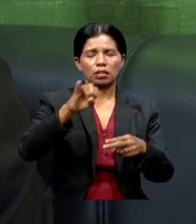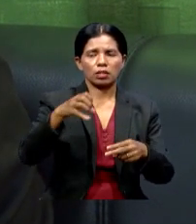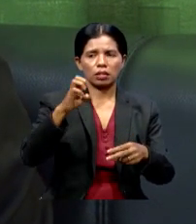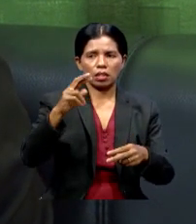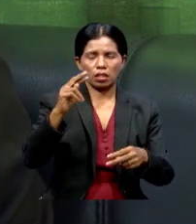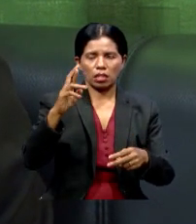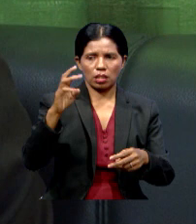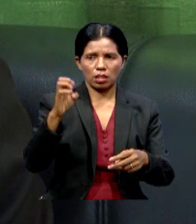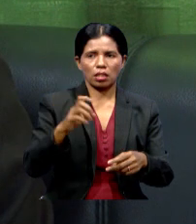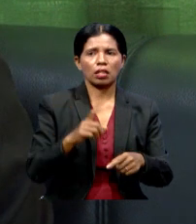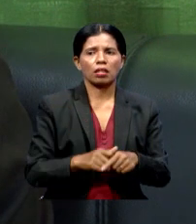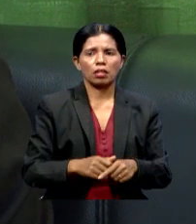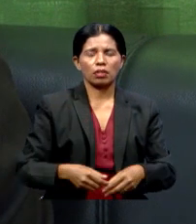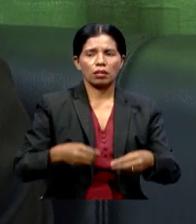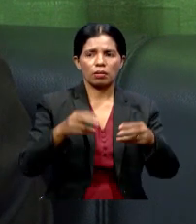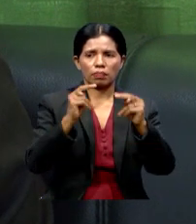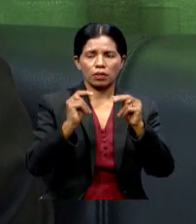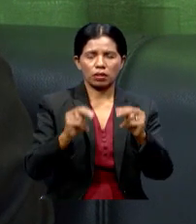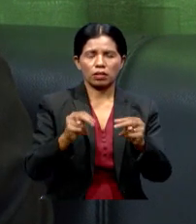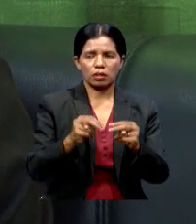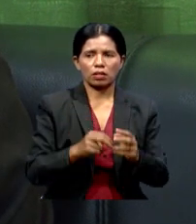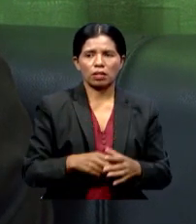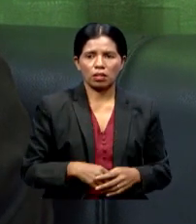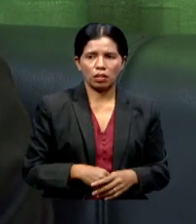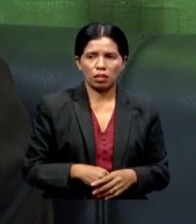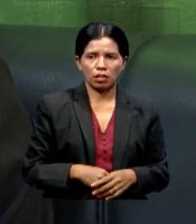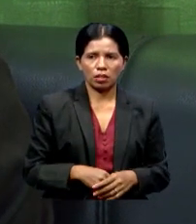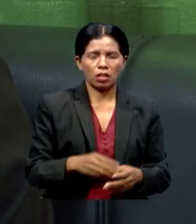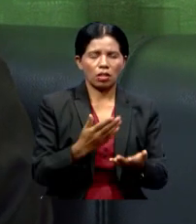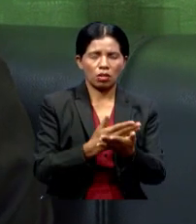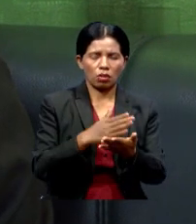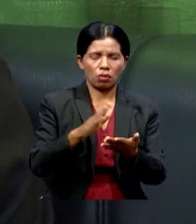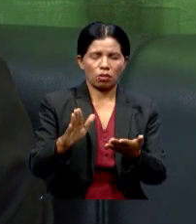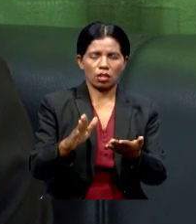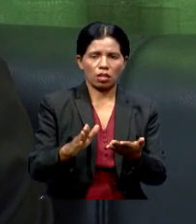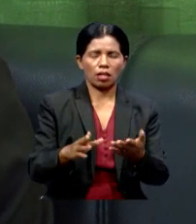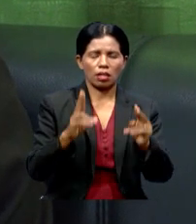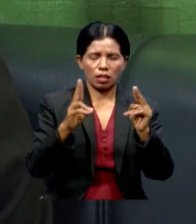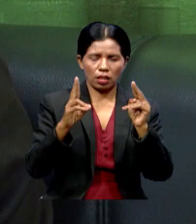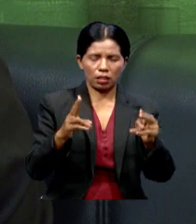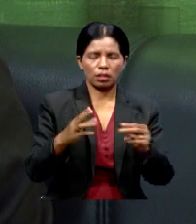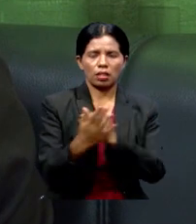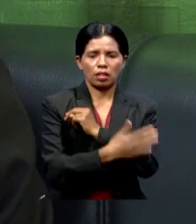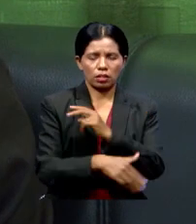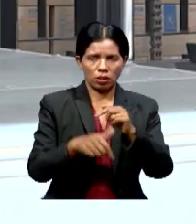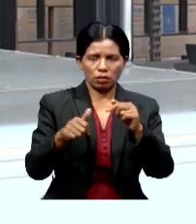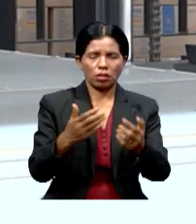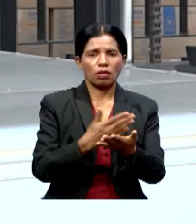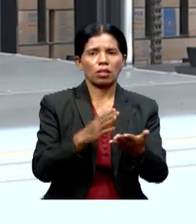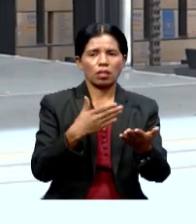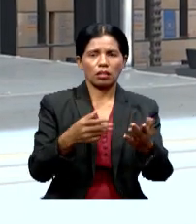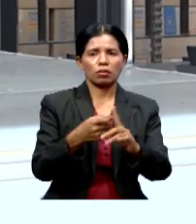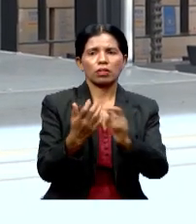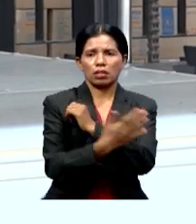la disponible nia solusama ita precisa compras en presensi harai larang namus ita bela compras emergency fusi radio.